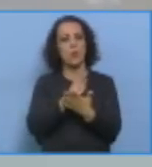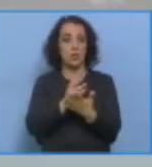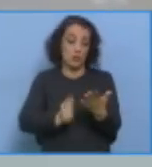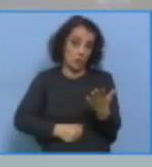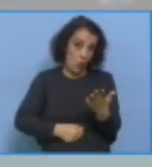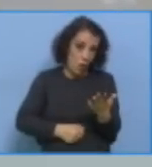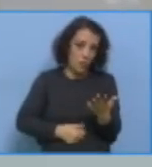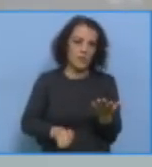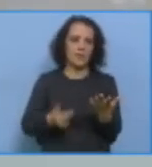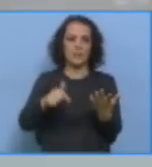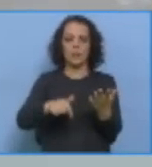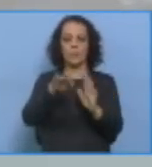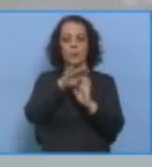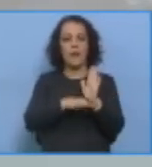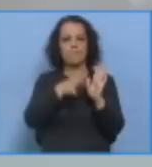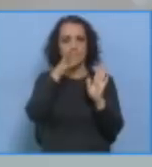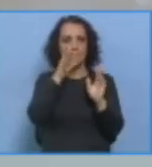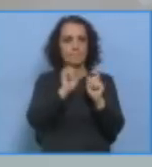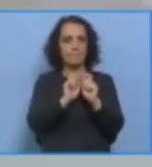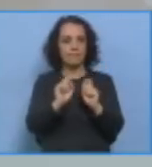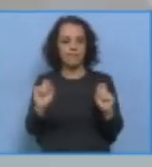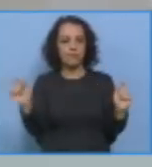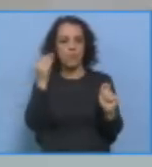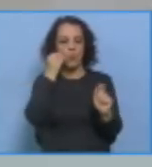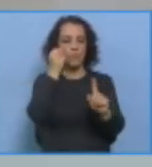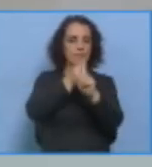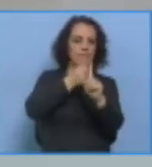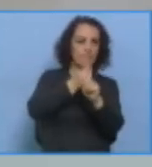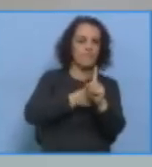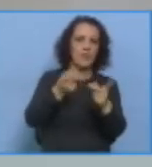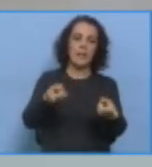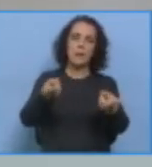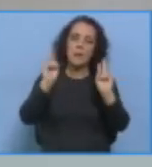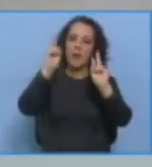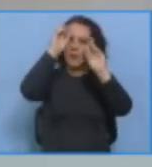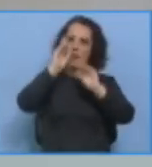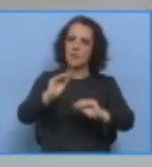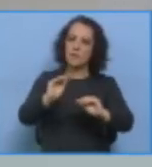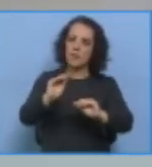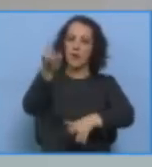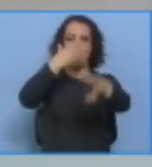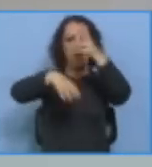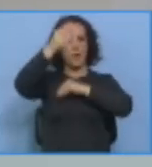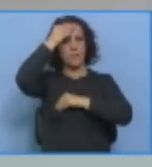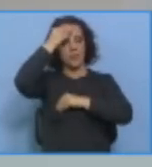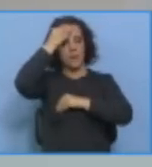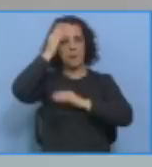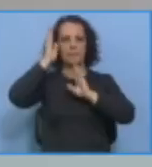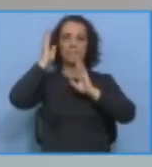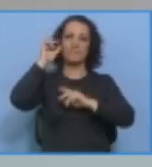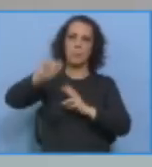enfim, do panorama que fomos aqui traçando, da dificuldade em lutar pela liberdade de ensinar e aprender, do ser necessário